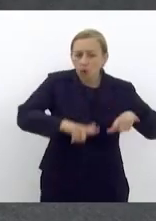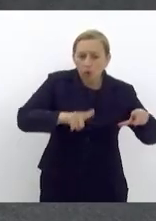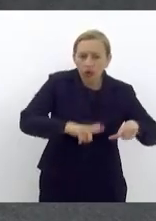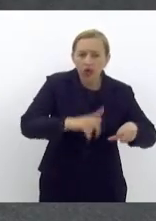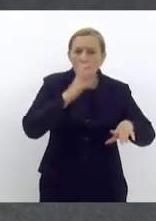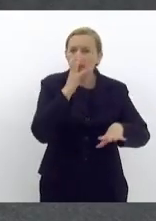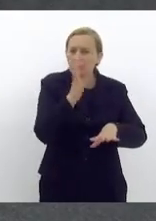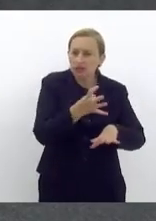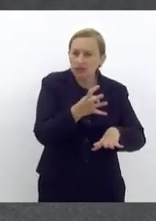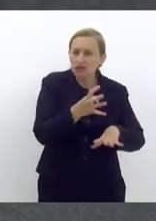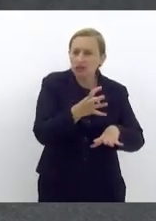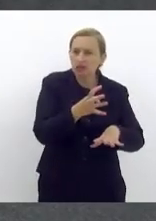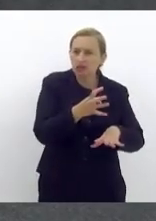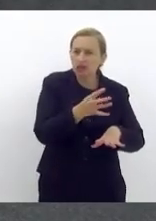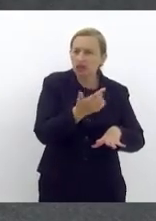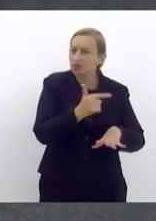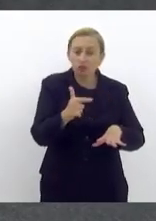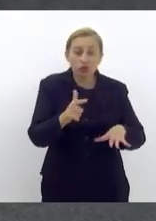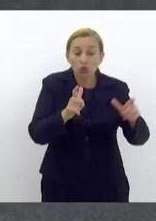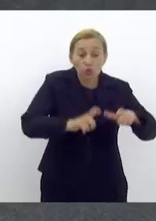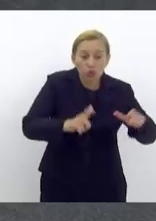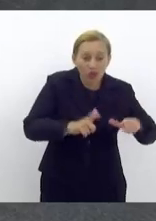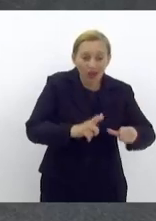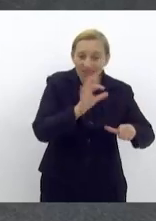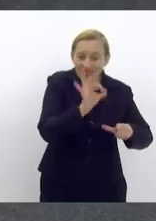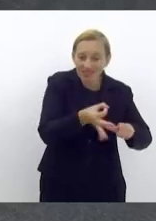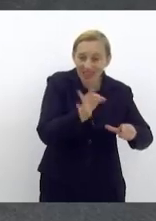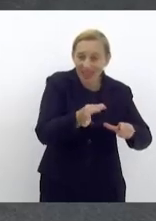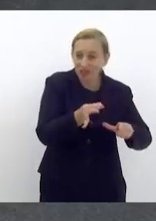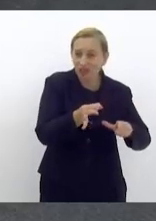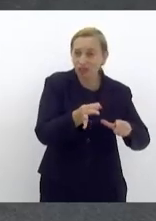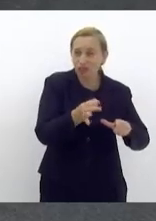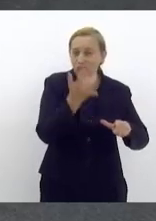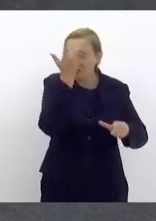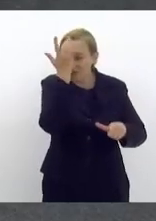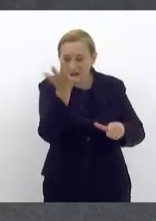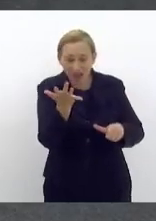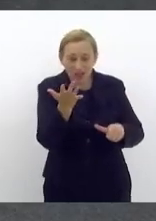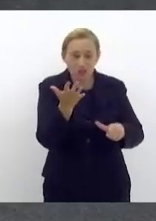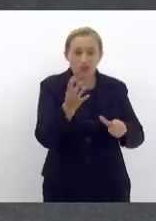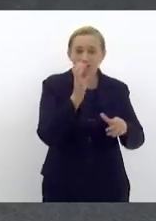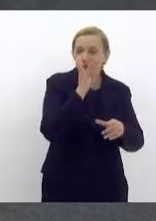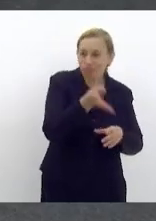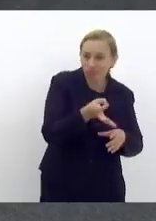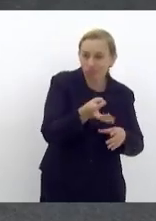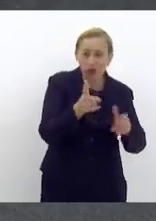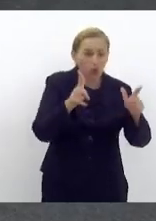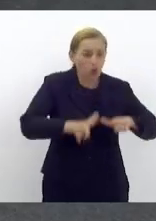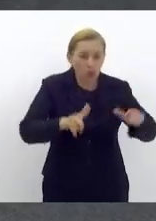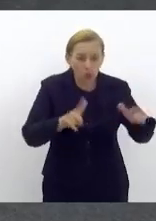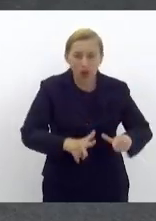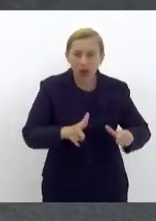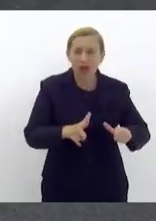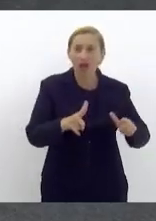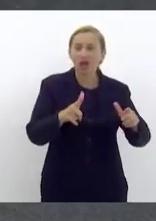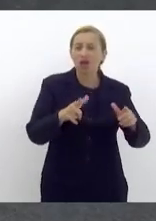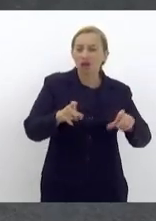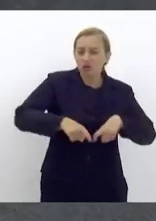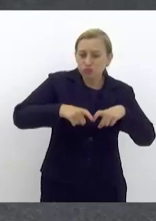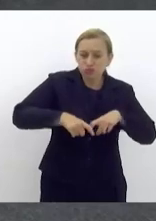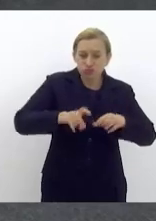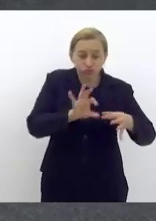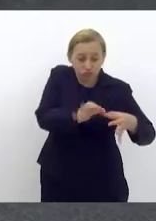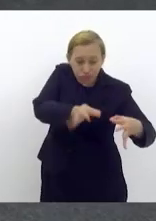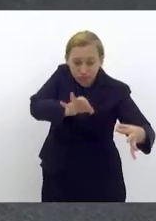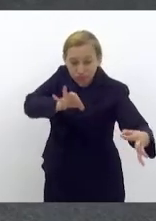é deslocado, você não tem uma facilidade de denúncias, de espaço, no campo as distâncias são